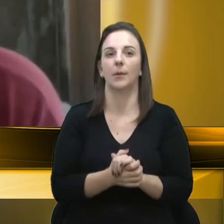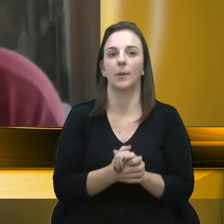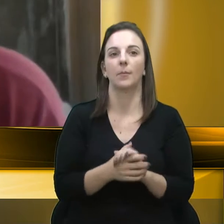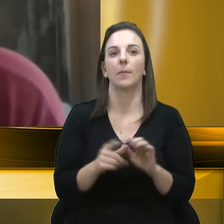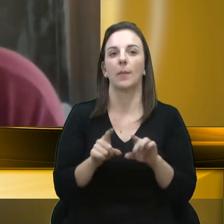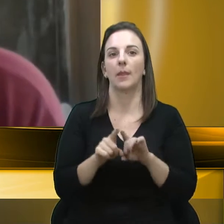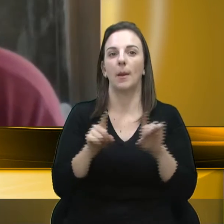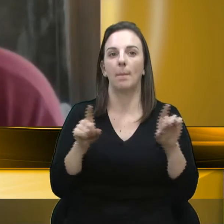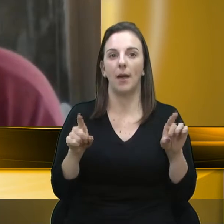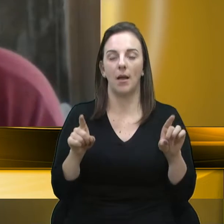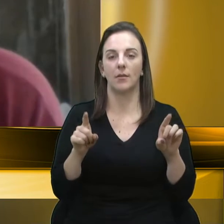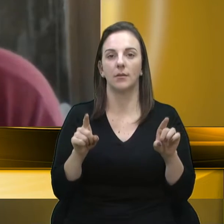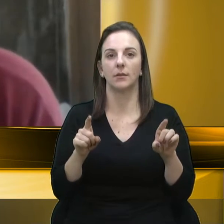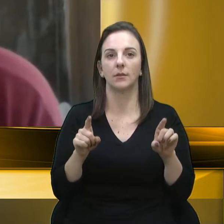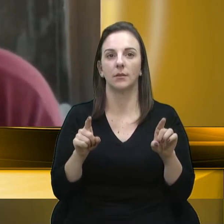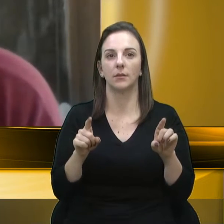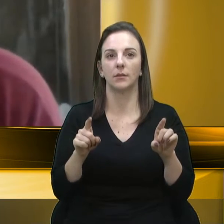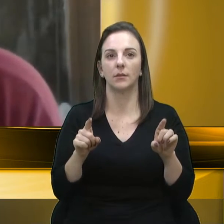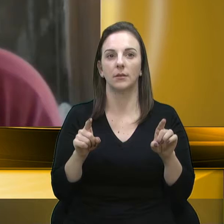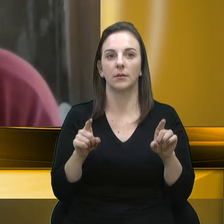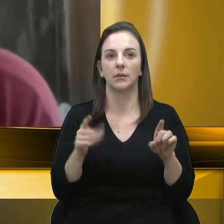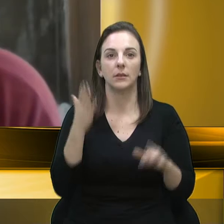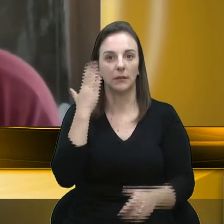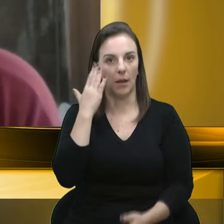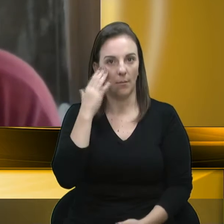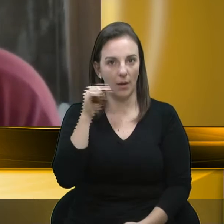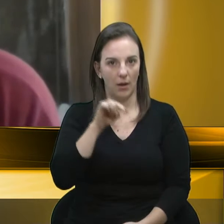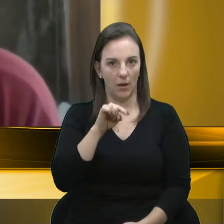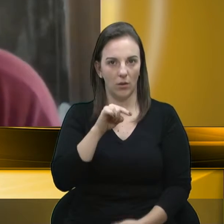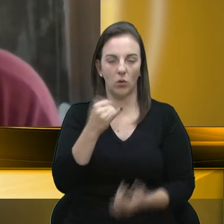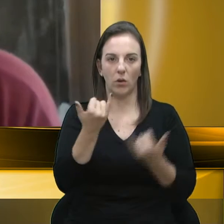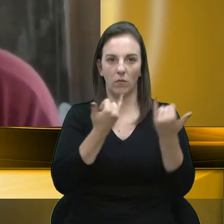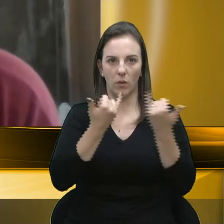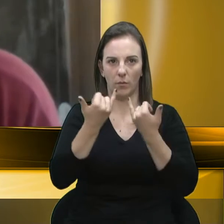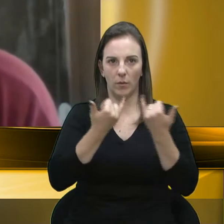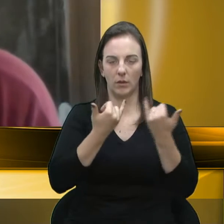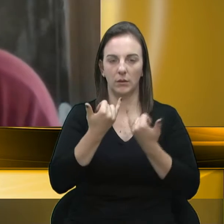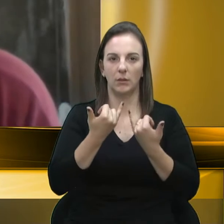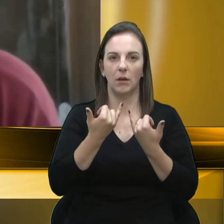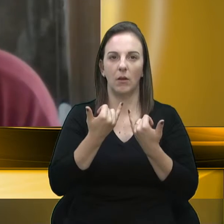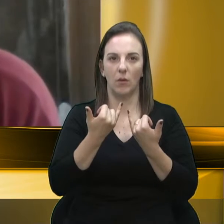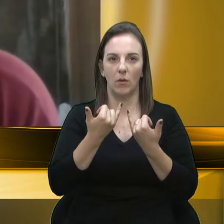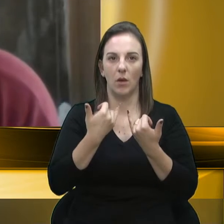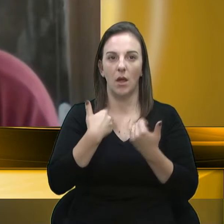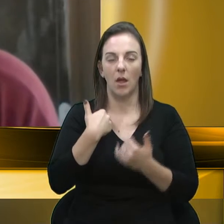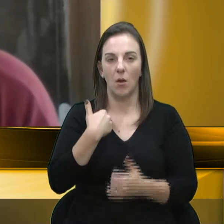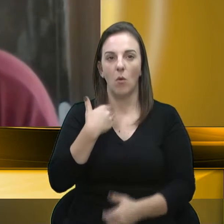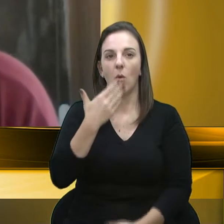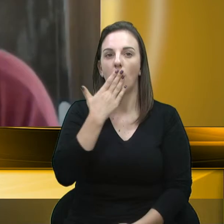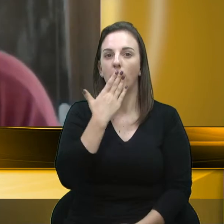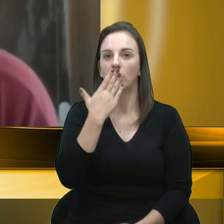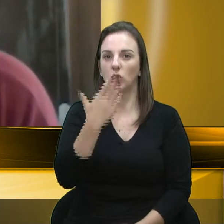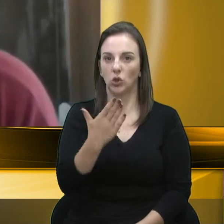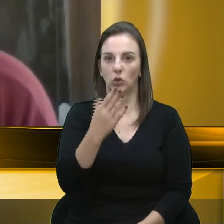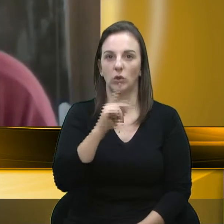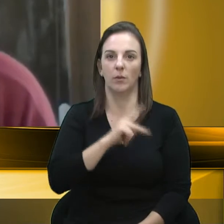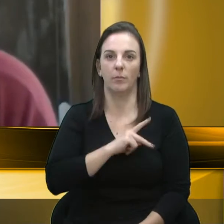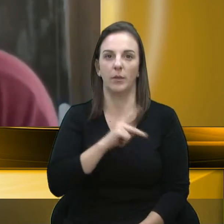Então, em posse dessa informação, né, eu acabei, então, pedindo para que o